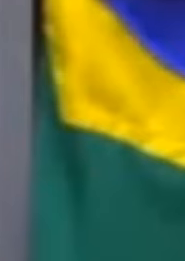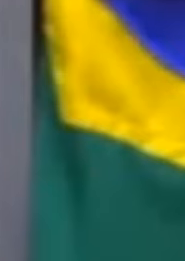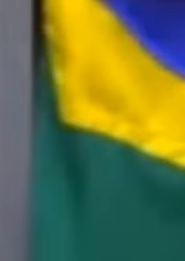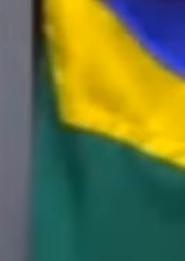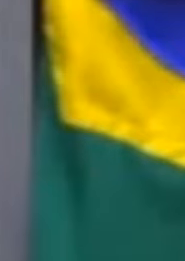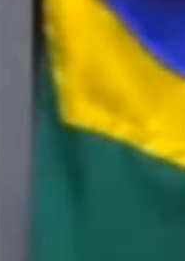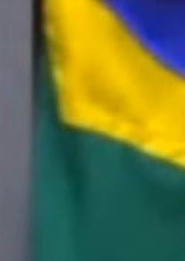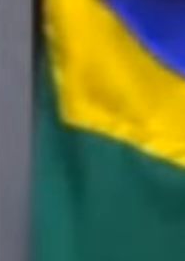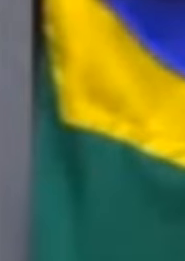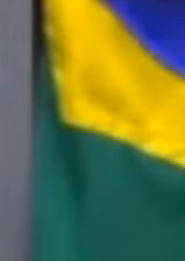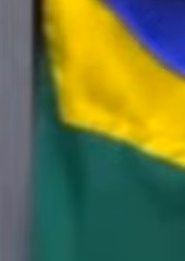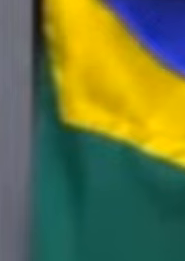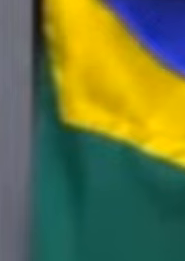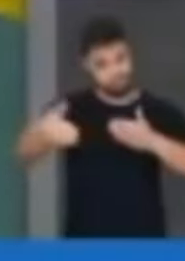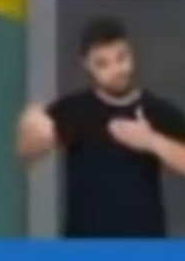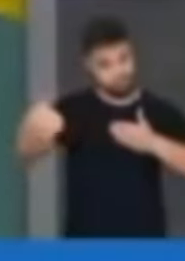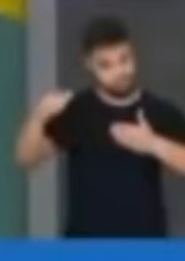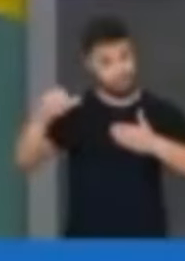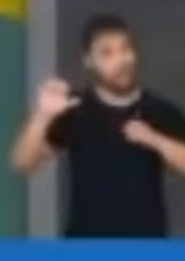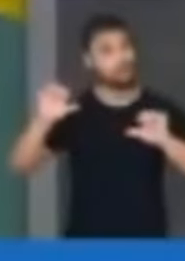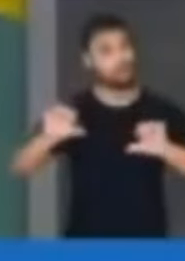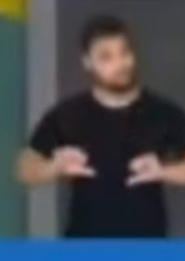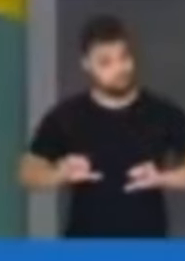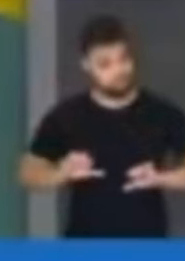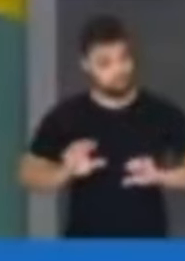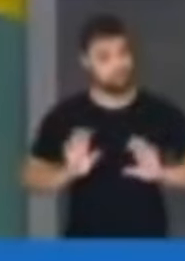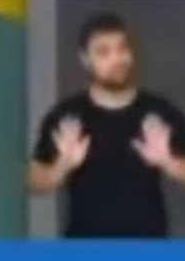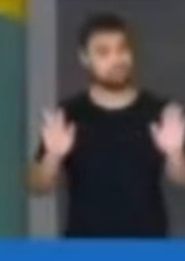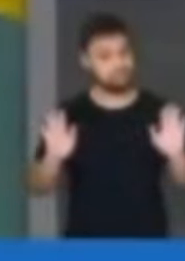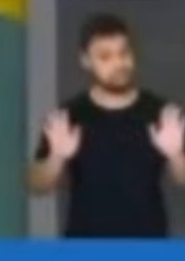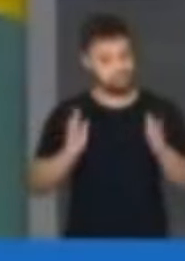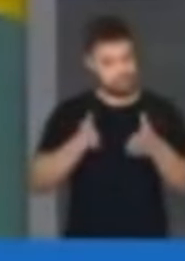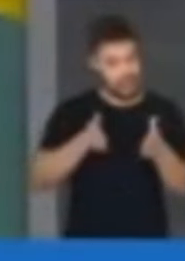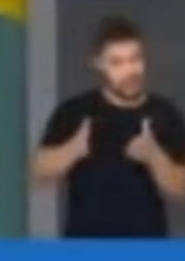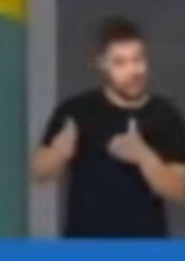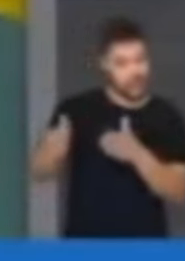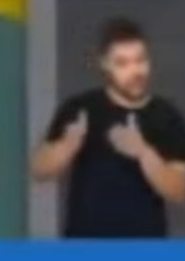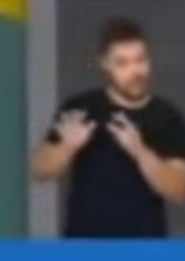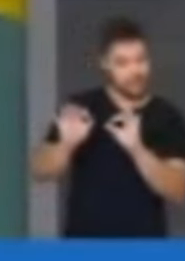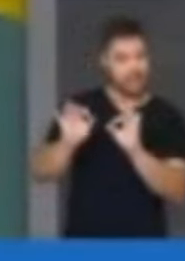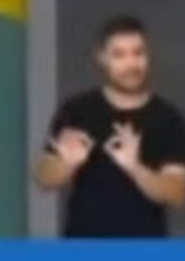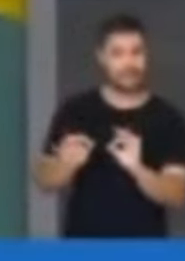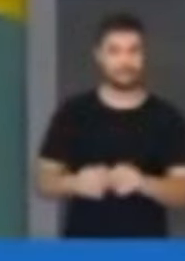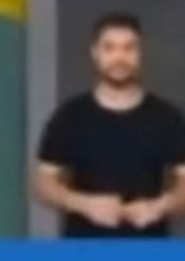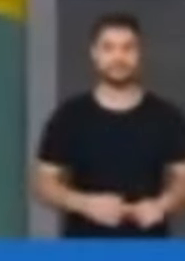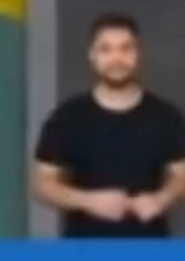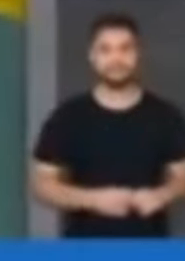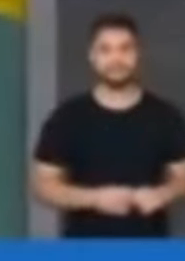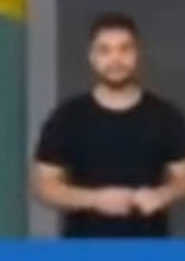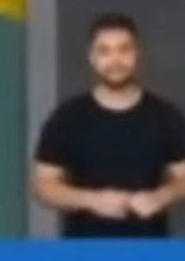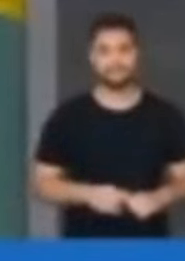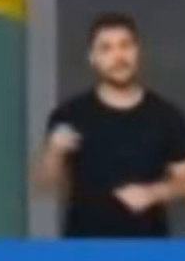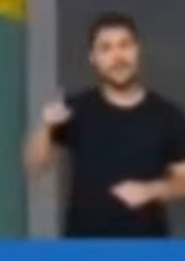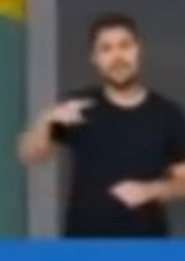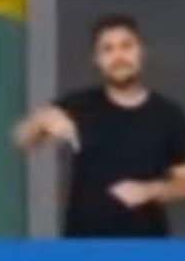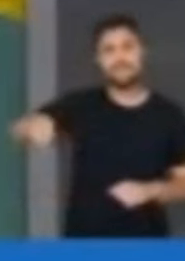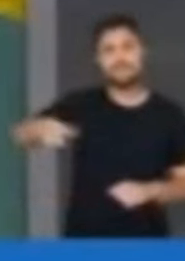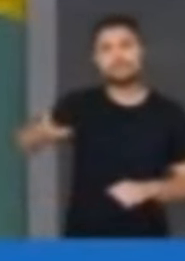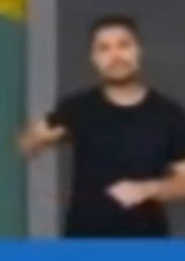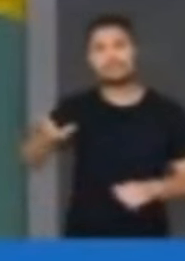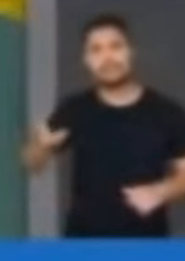Vai dar merda. Está no caminho certinho. A sanha de vocês,